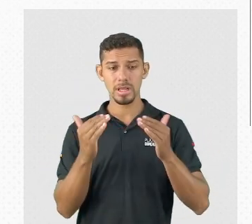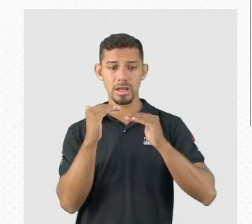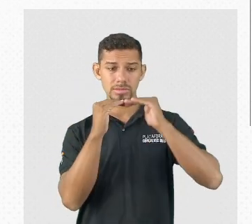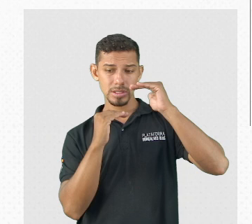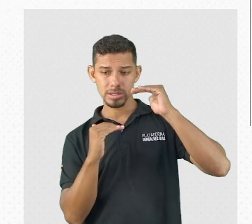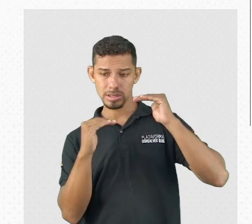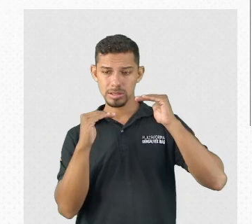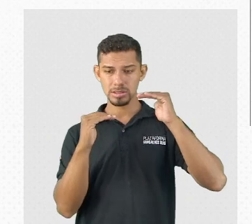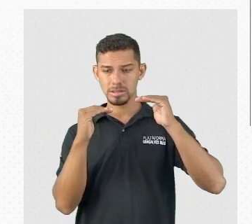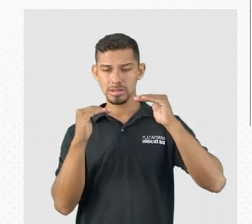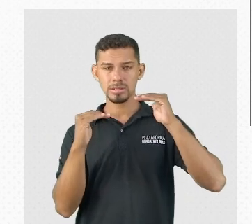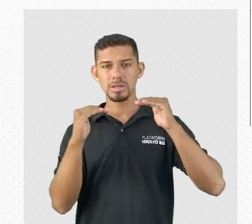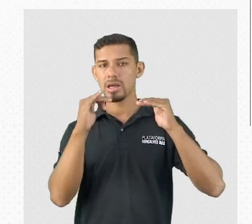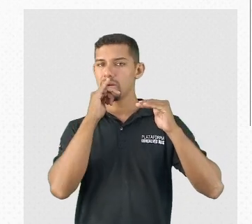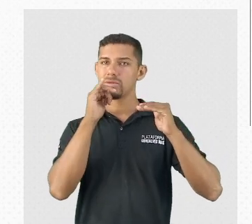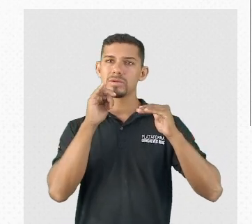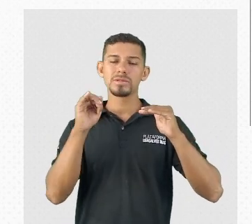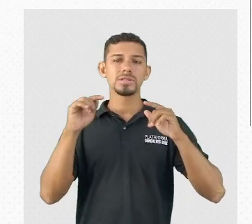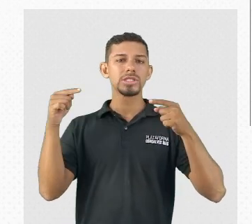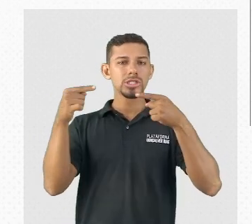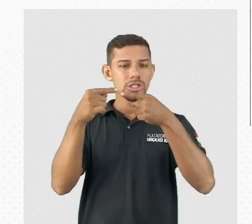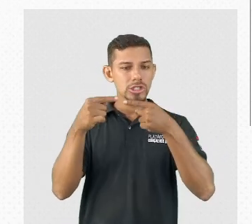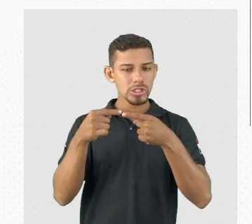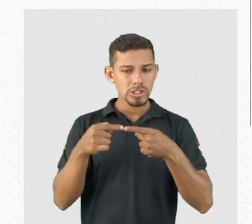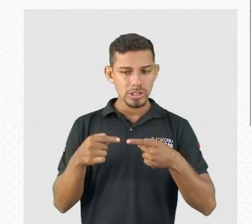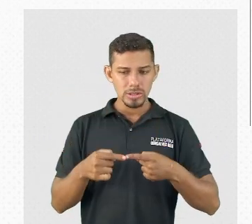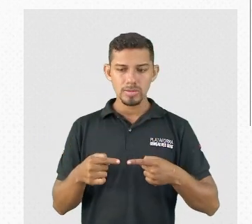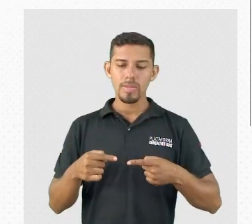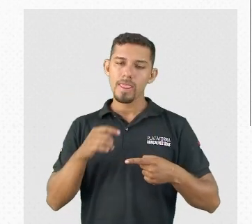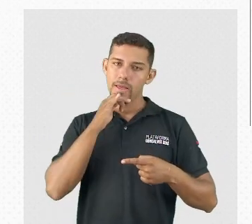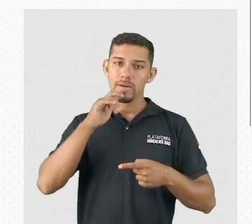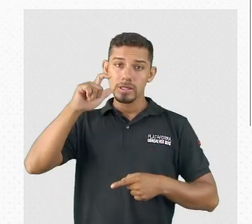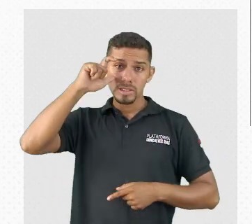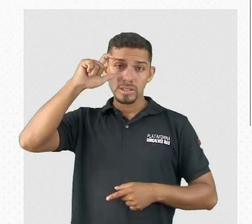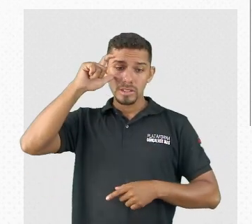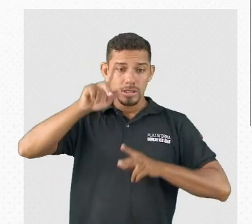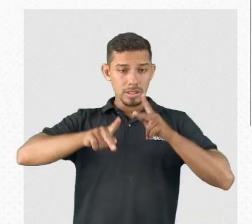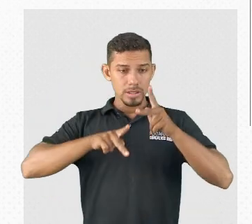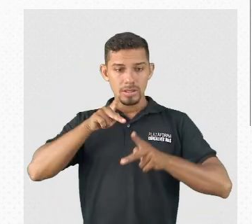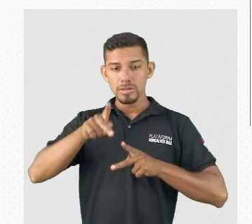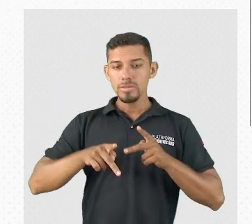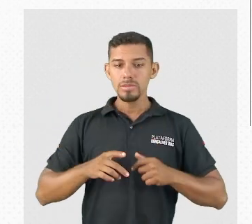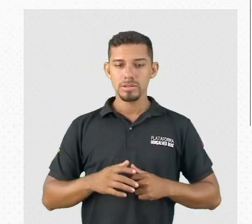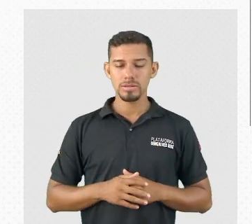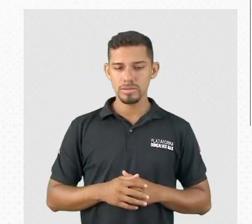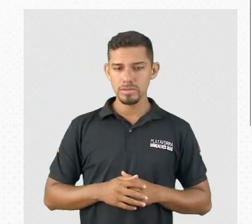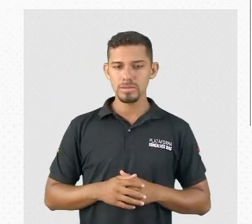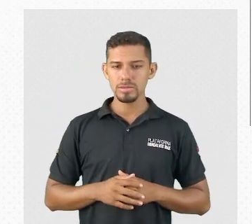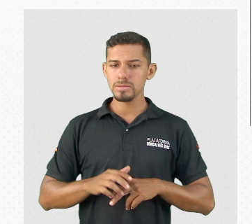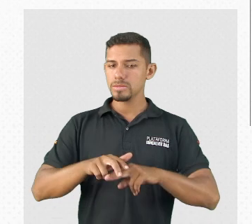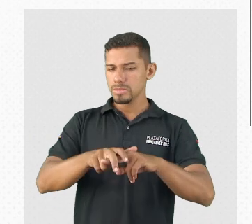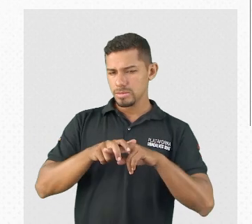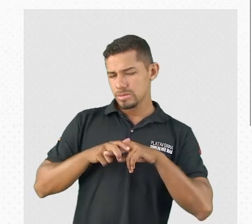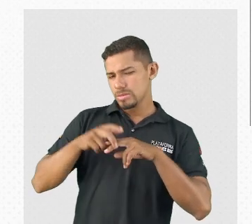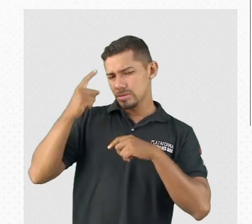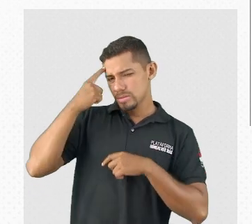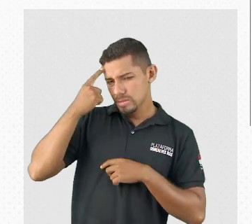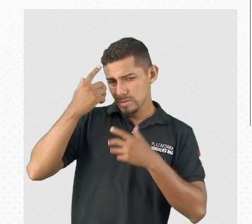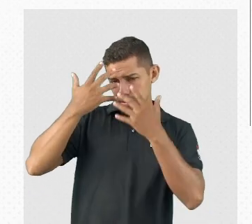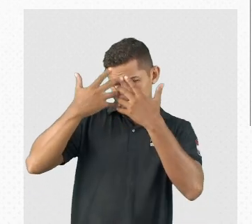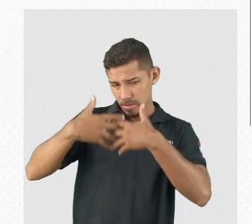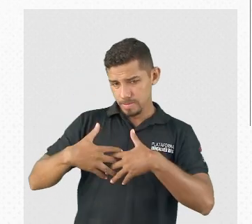na tomada de decisões alinhadas com os interesses da população. Né? Então, por isso a gente pensar que